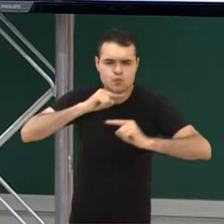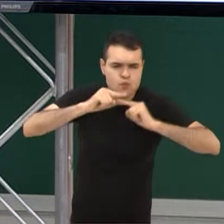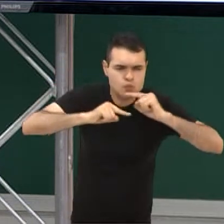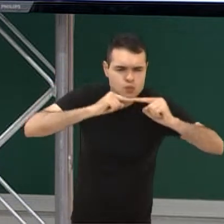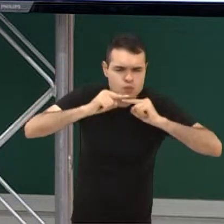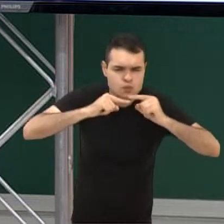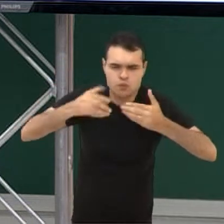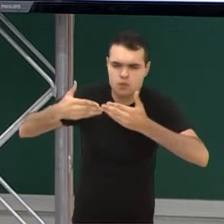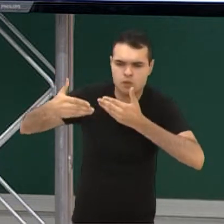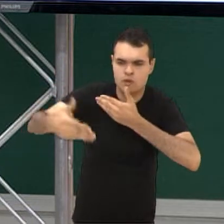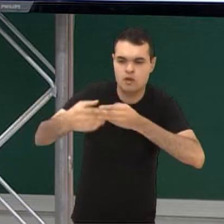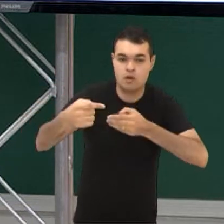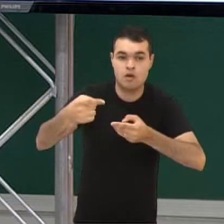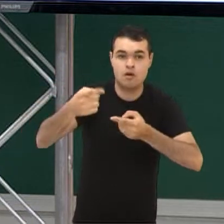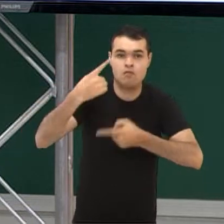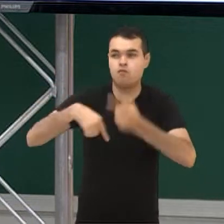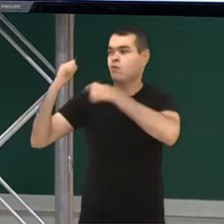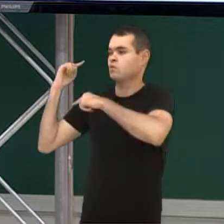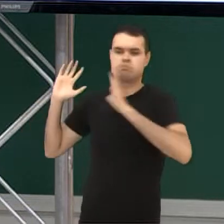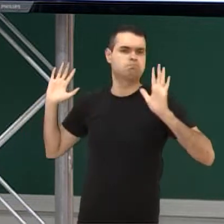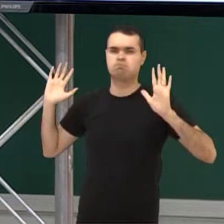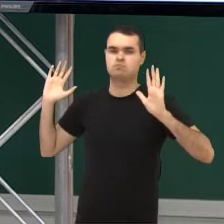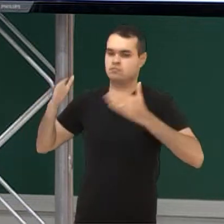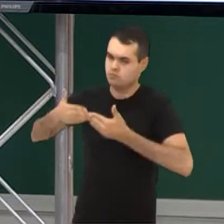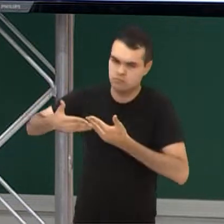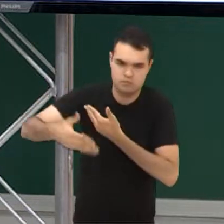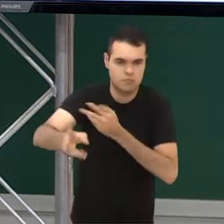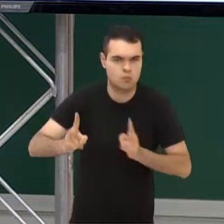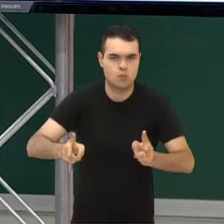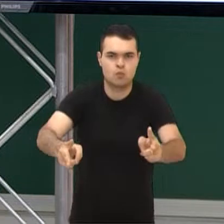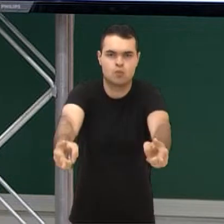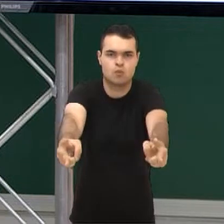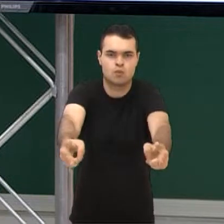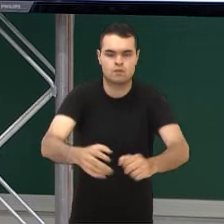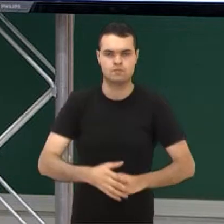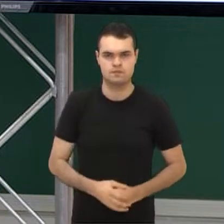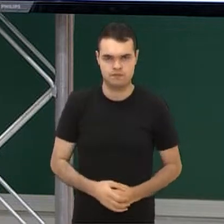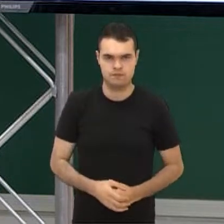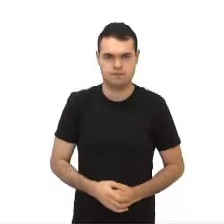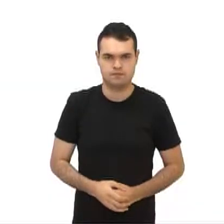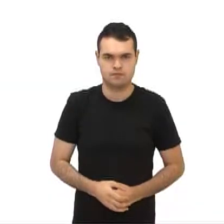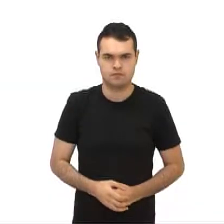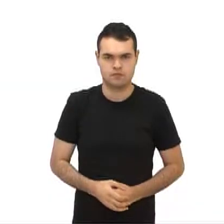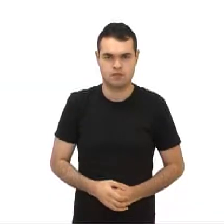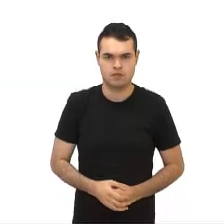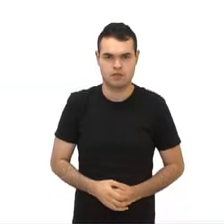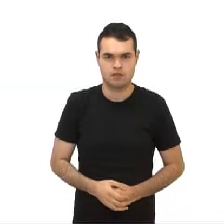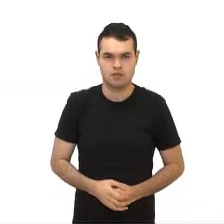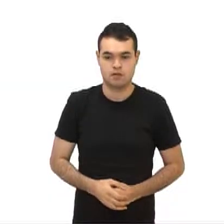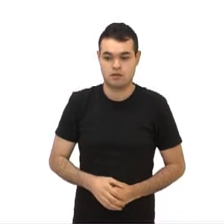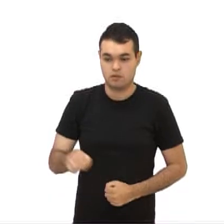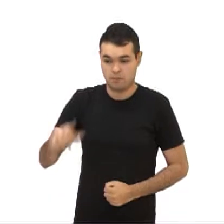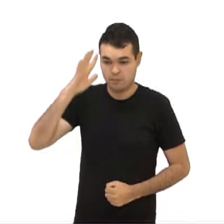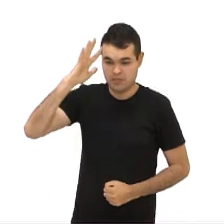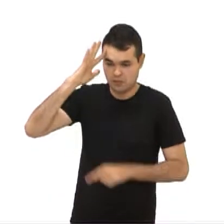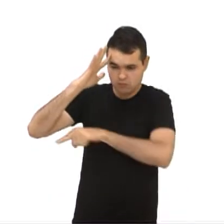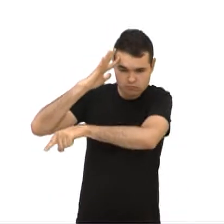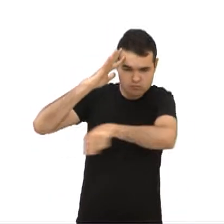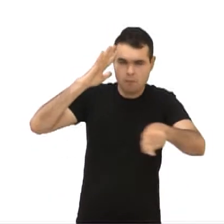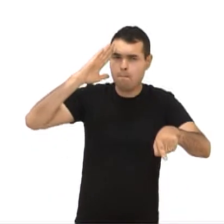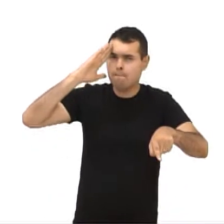frente não se pode mais voltar atrás depois dessa questão. Então, nós vamos continuar aqui. Ó. Essa máxima fundamental é